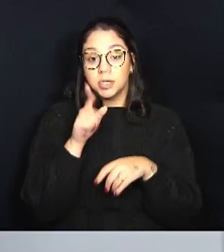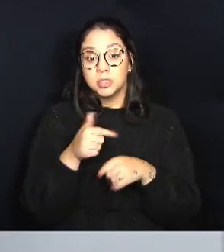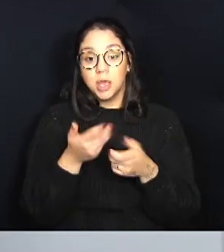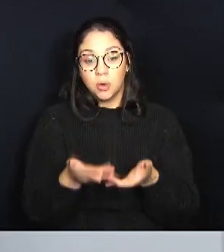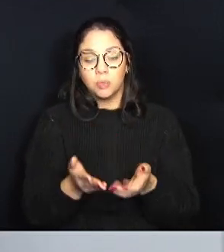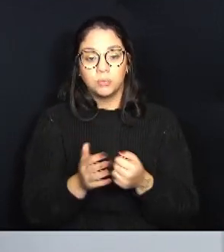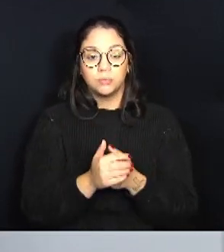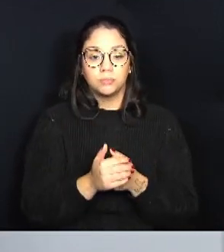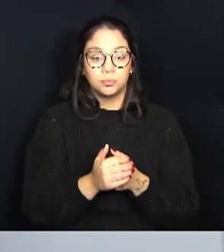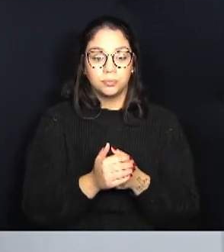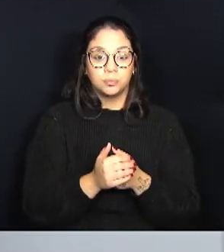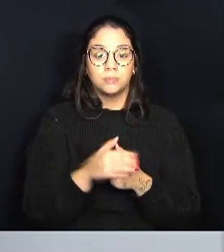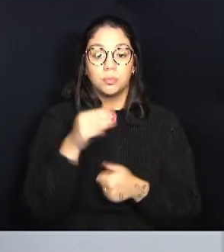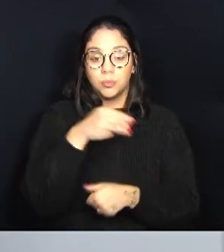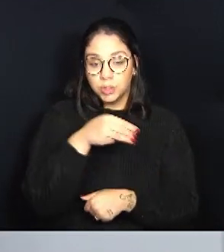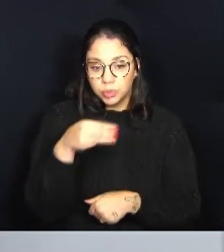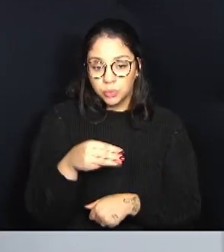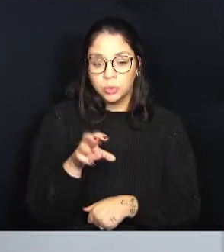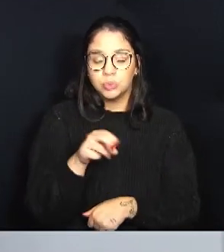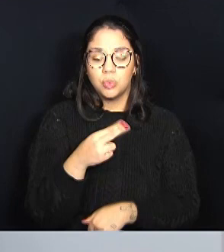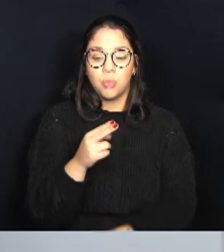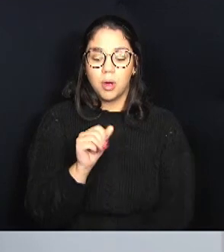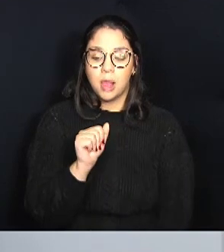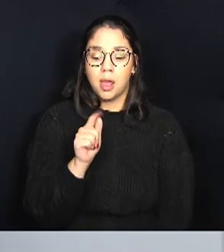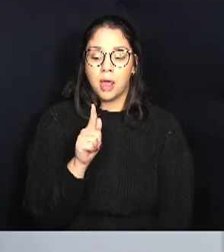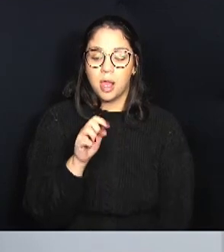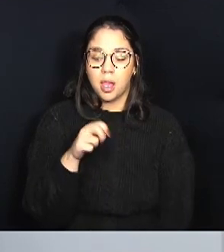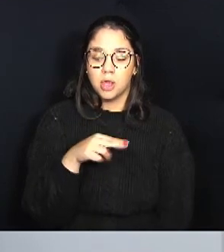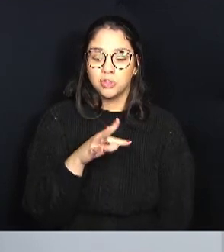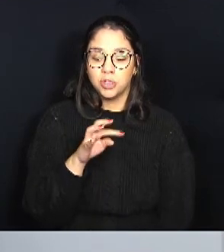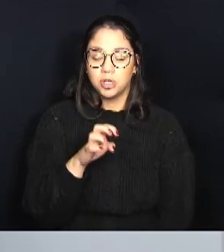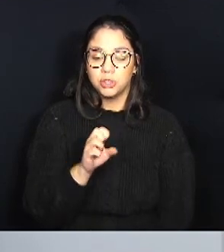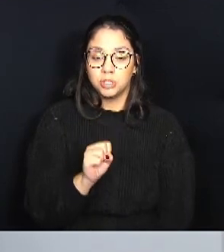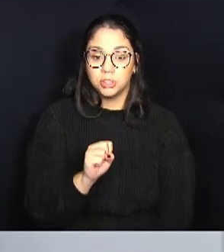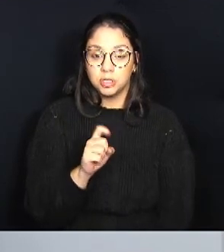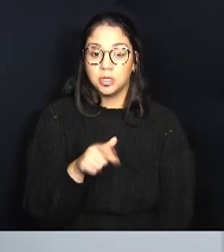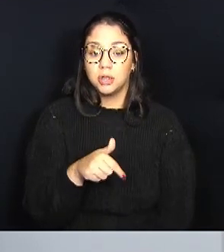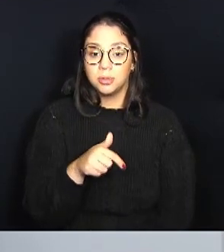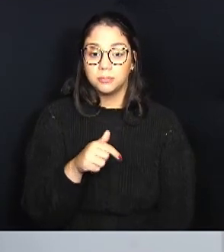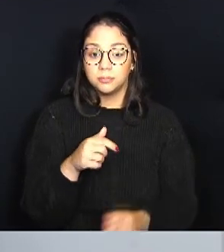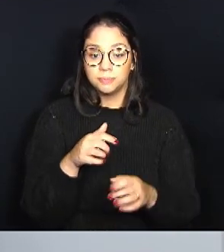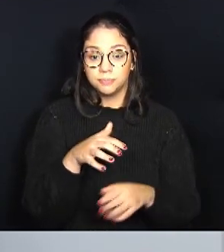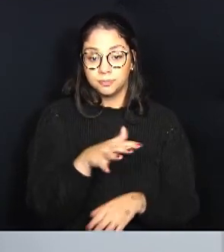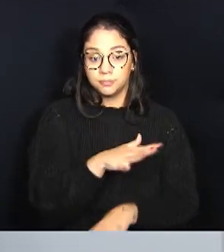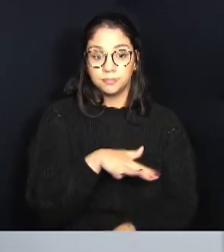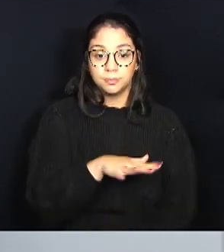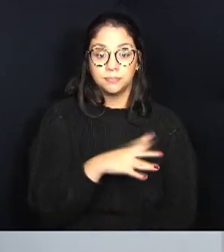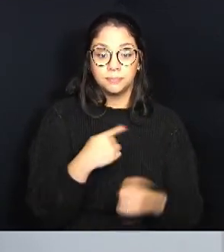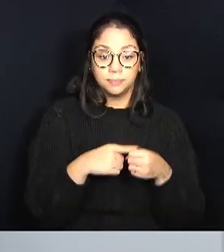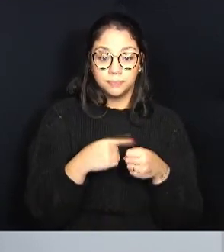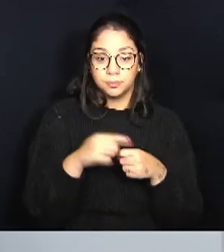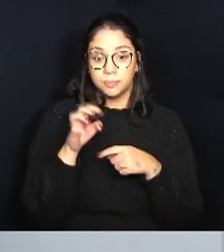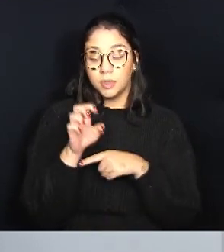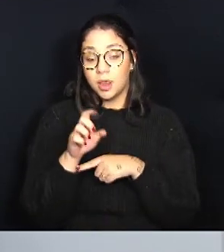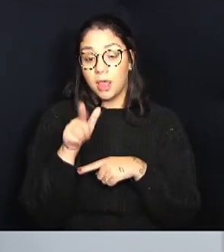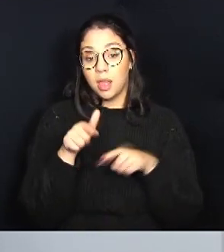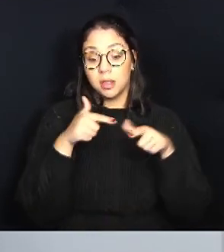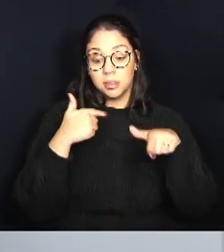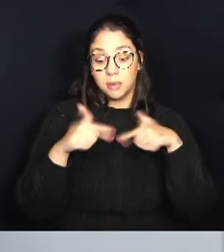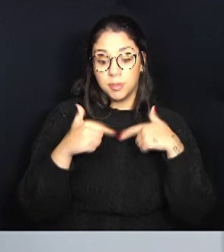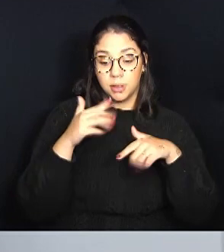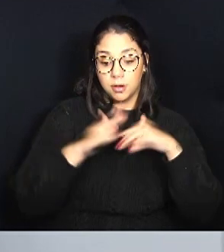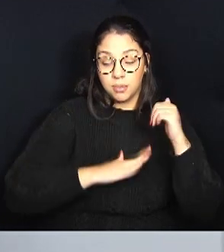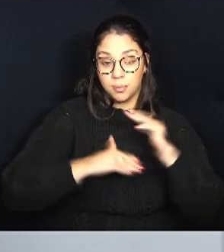cargos de monitores e agentes de educação infantil da rede pública municipal são trabalhadores que exercem a